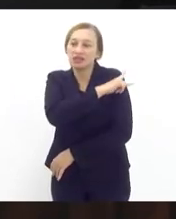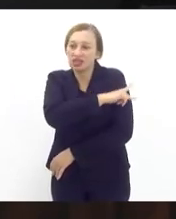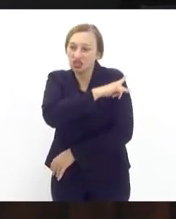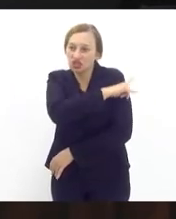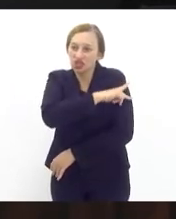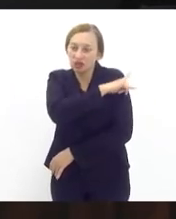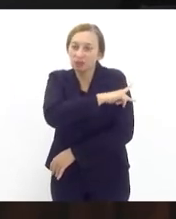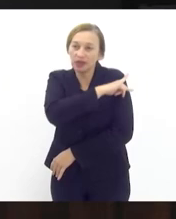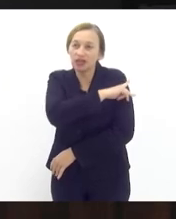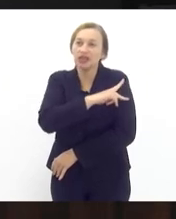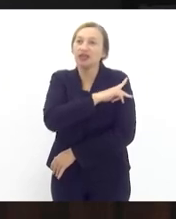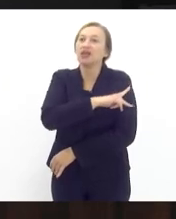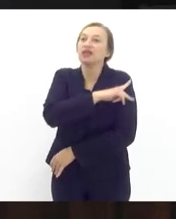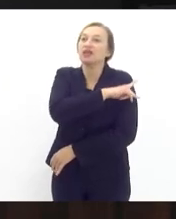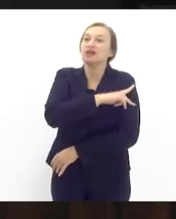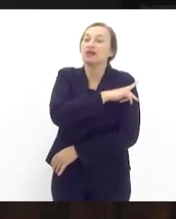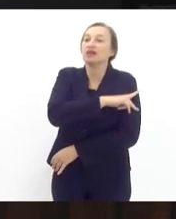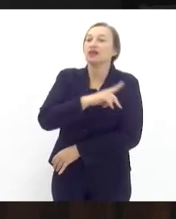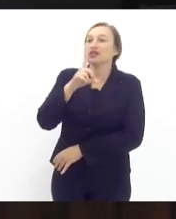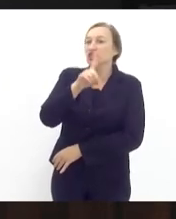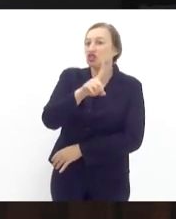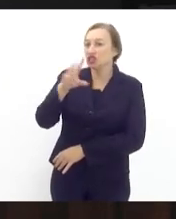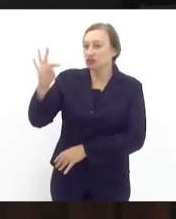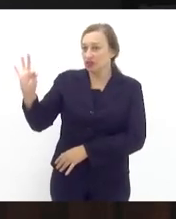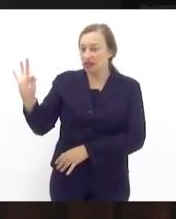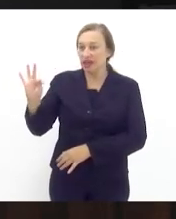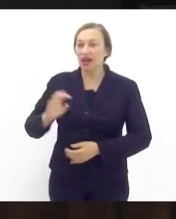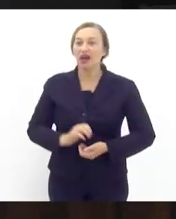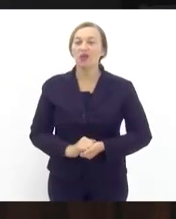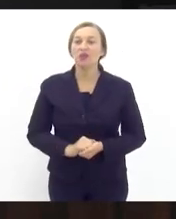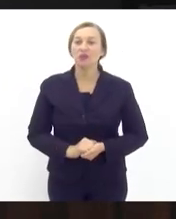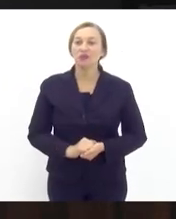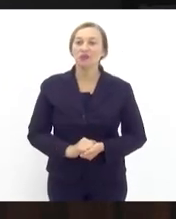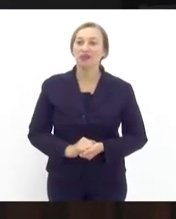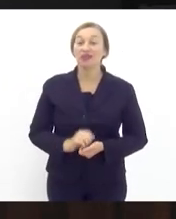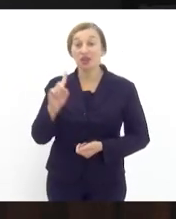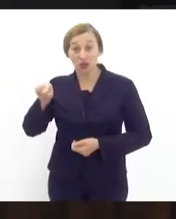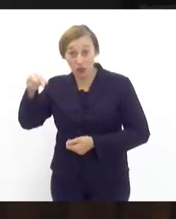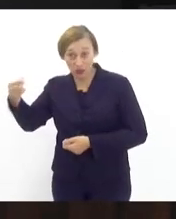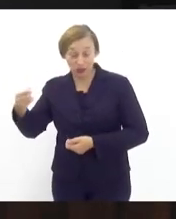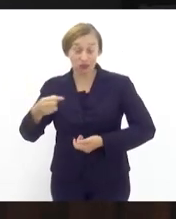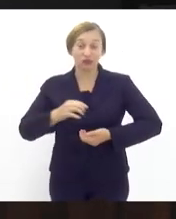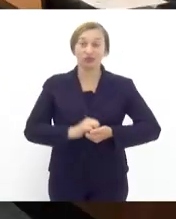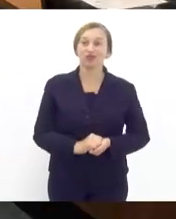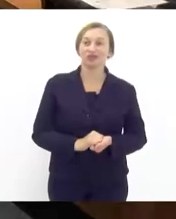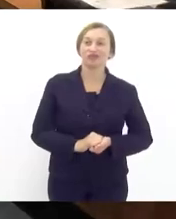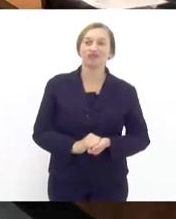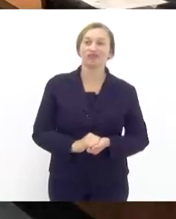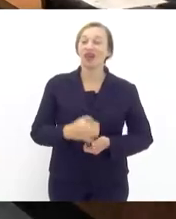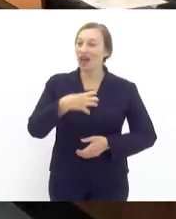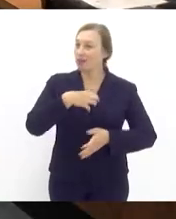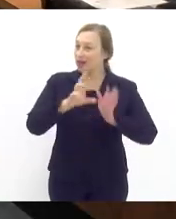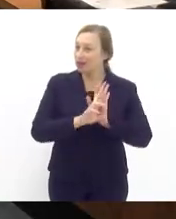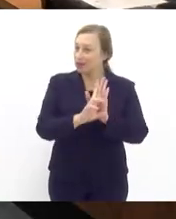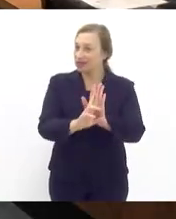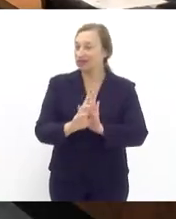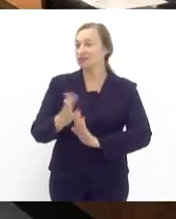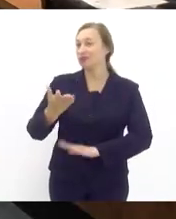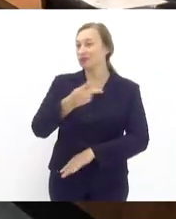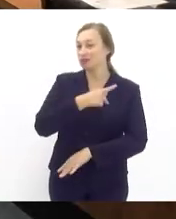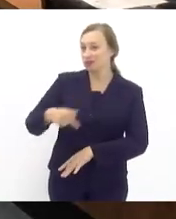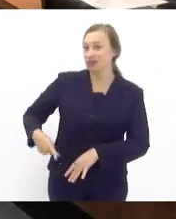falei que é Wellington do curso não dá para esquecer o elito do curso e a Bahia é representada pela nossa